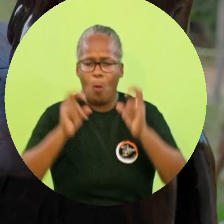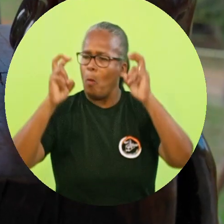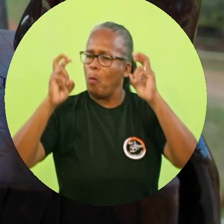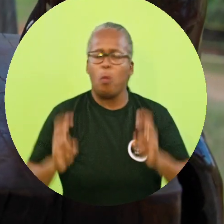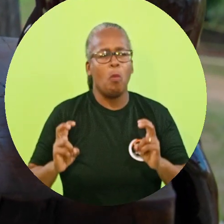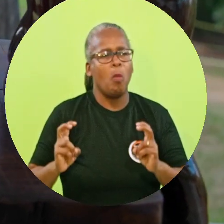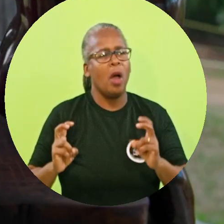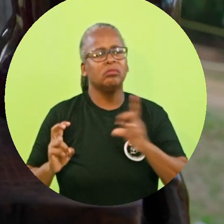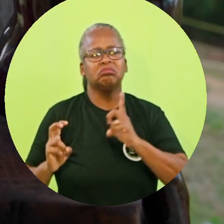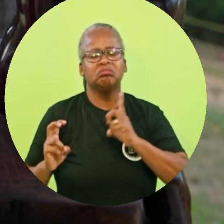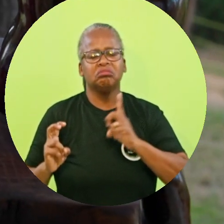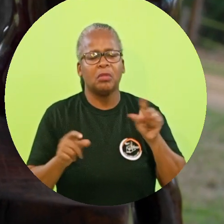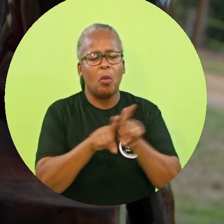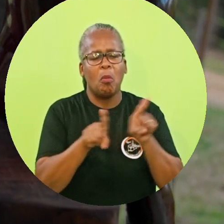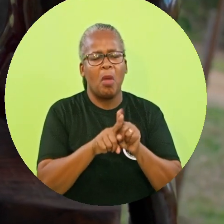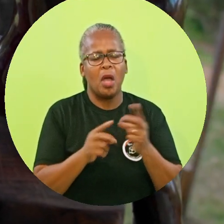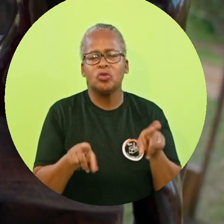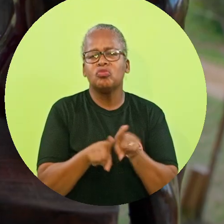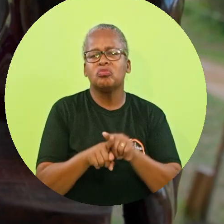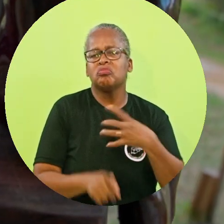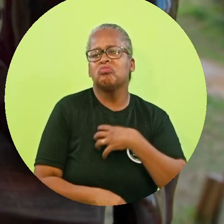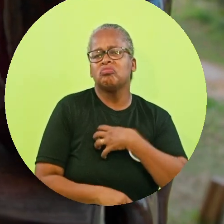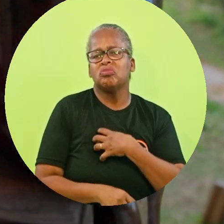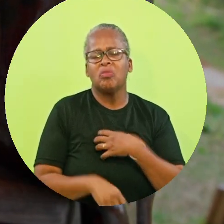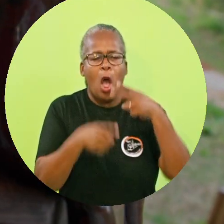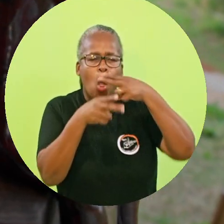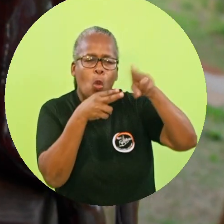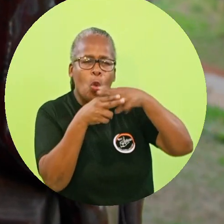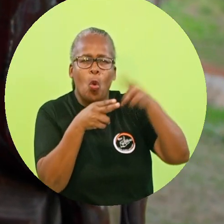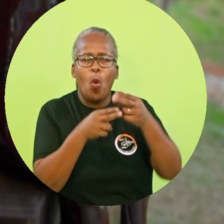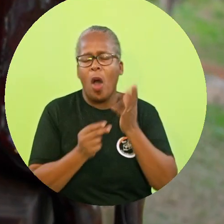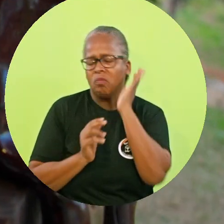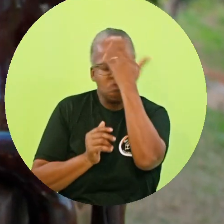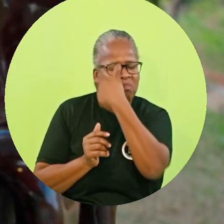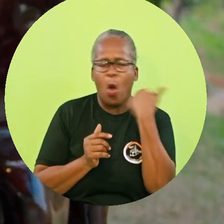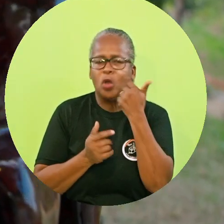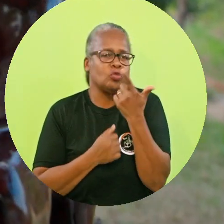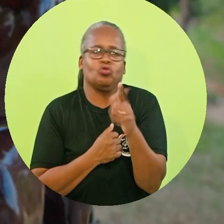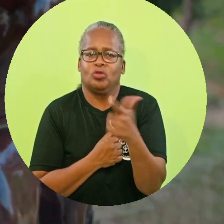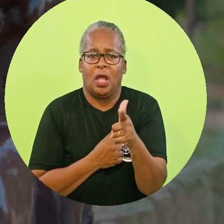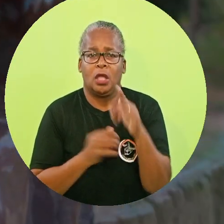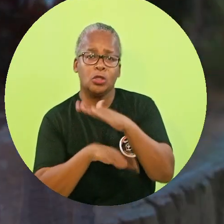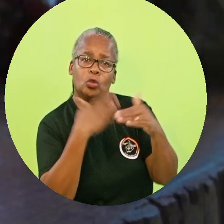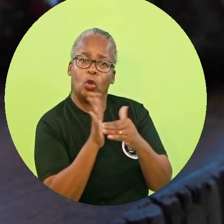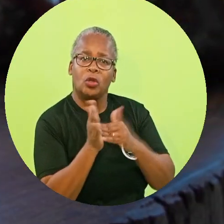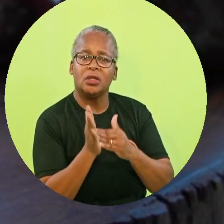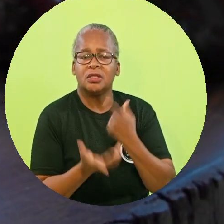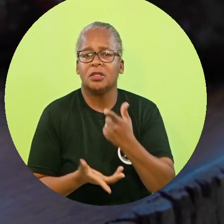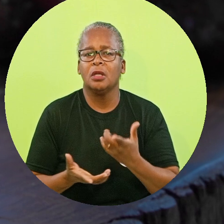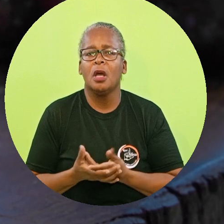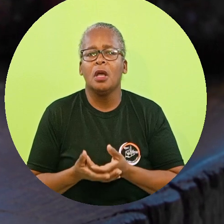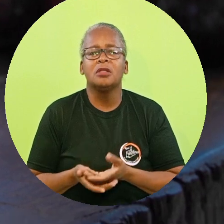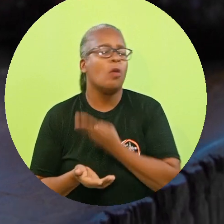bloco, como sentinelas do mesmo abismo. Nuas, sem rosto, são todas e nenhuma. Seus